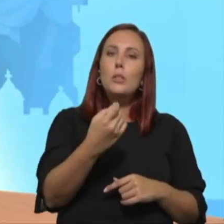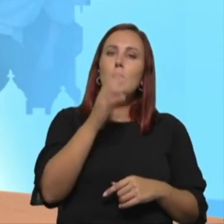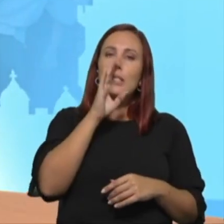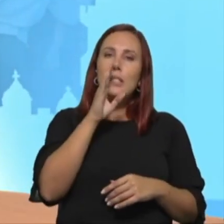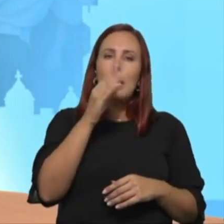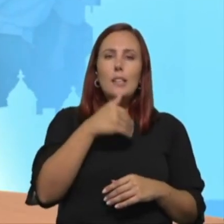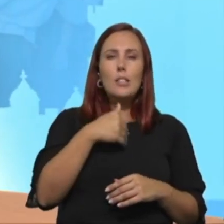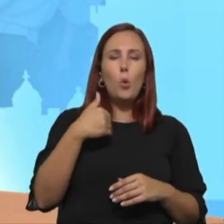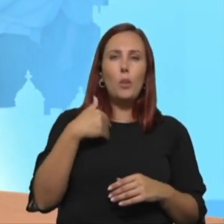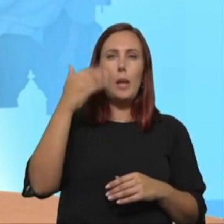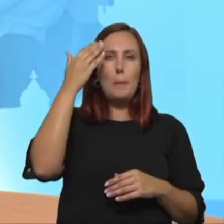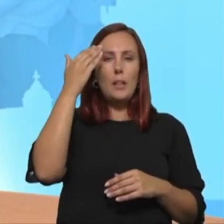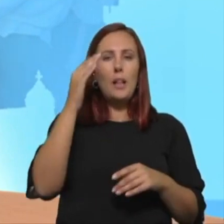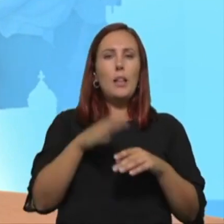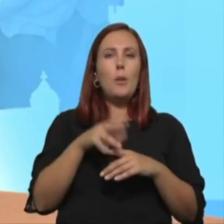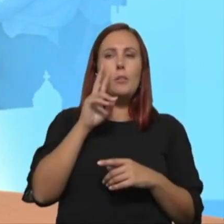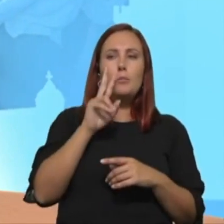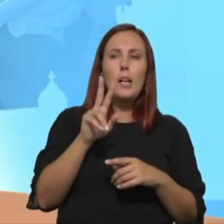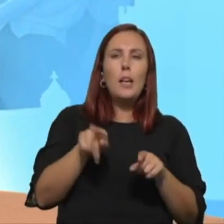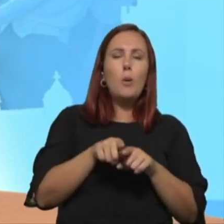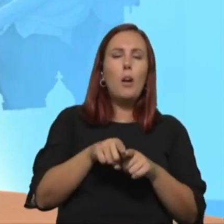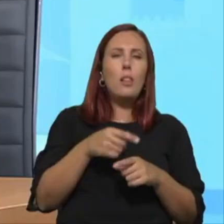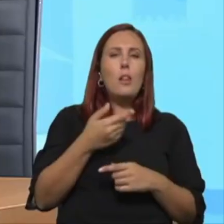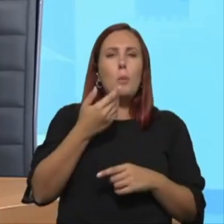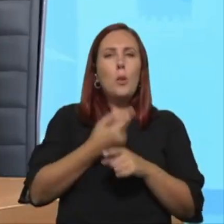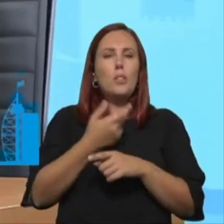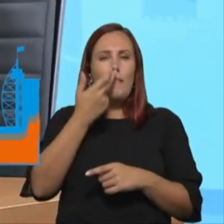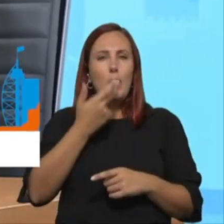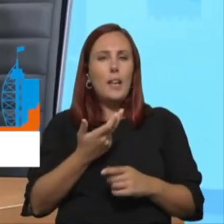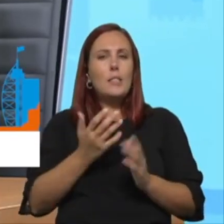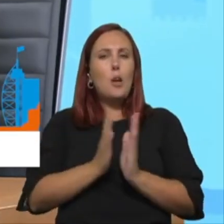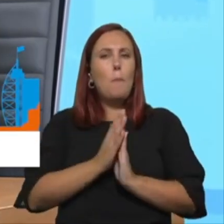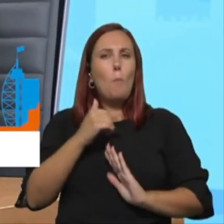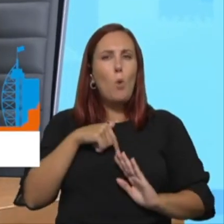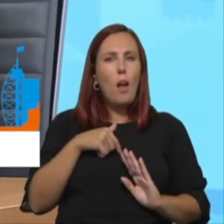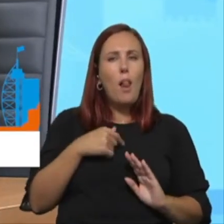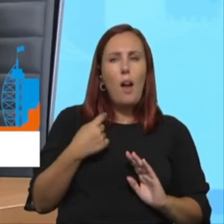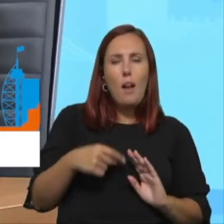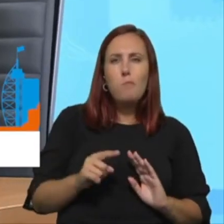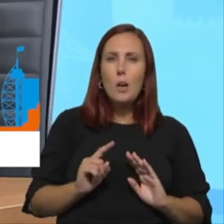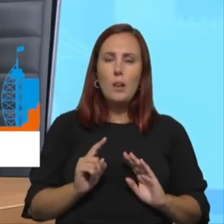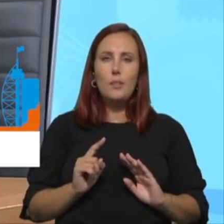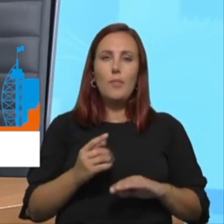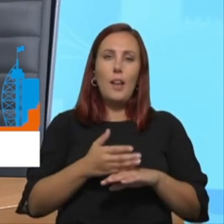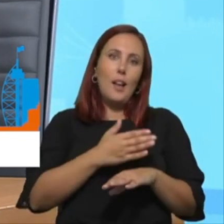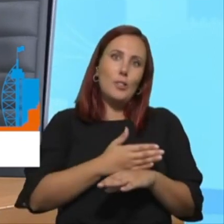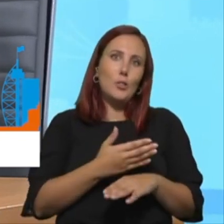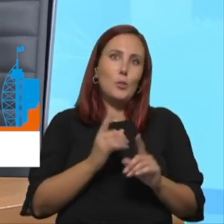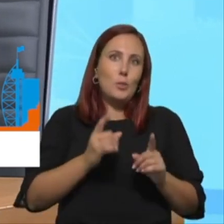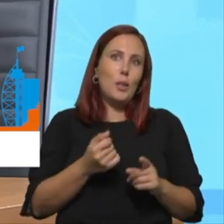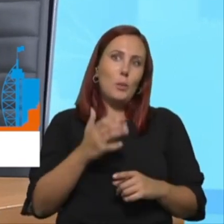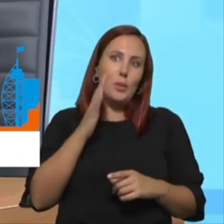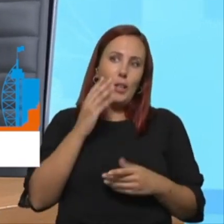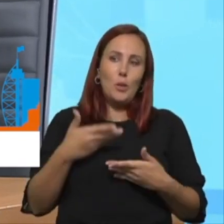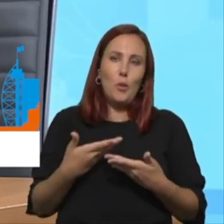saúde mental é vista como uma fraqueza moral. Olá, boa tarde. Antes de mais, muito obrigada pelo convite para